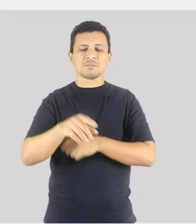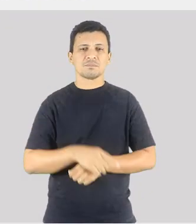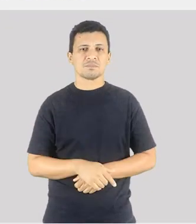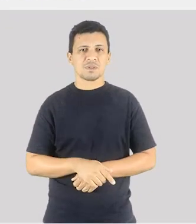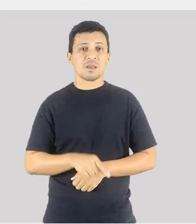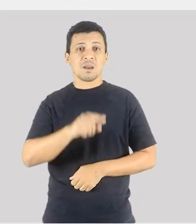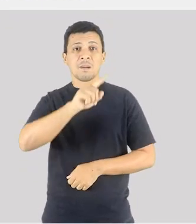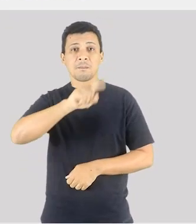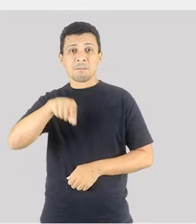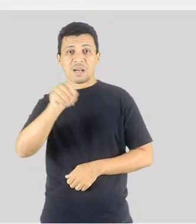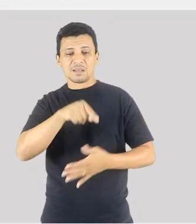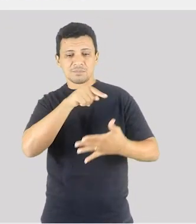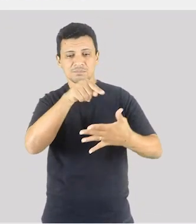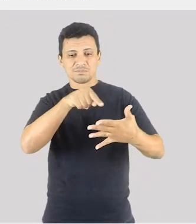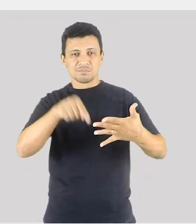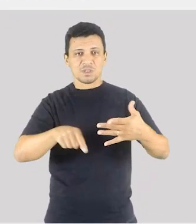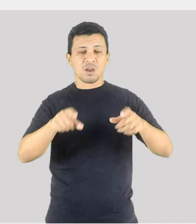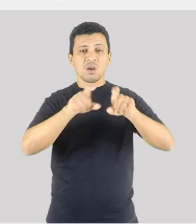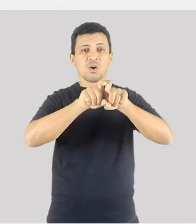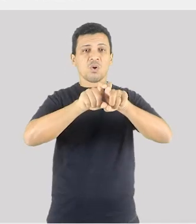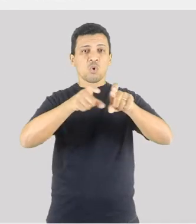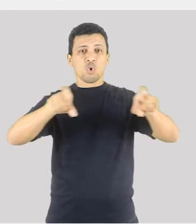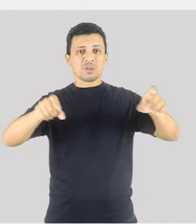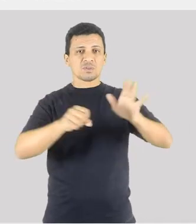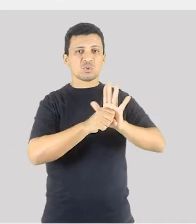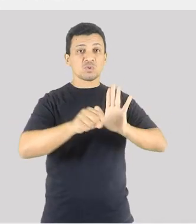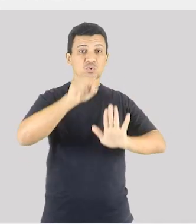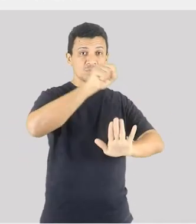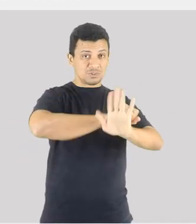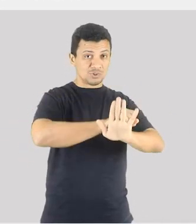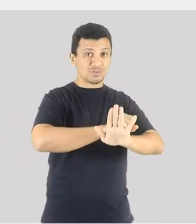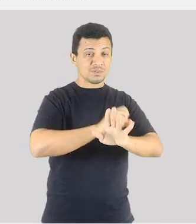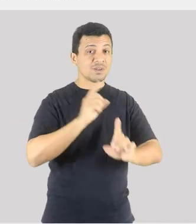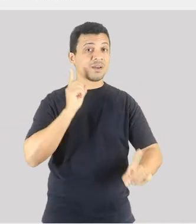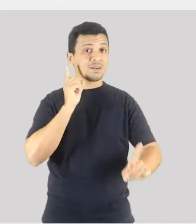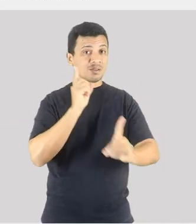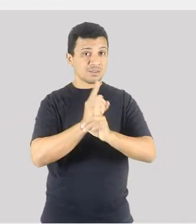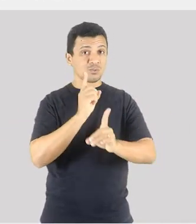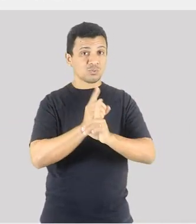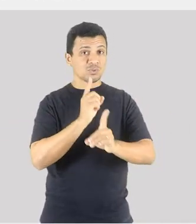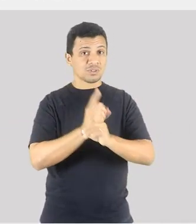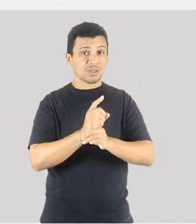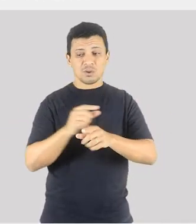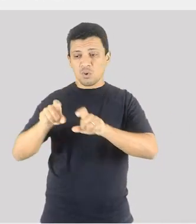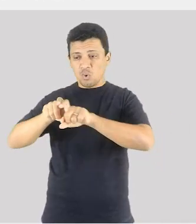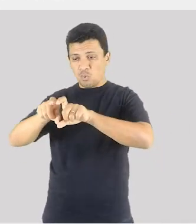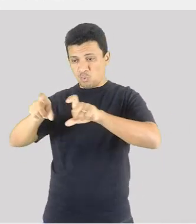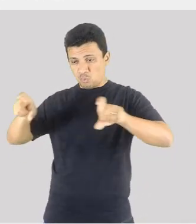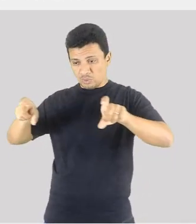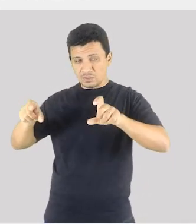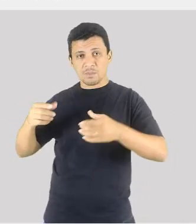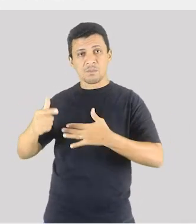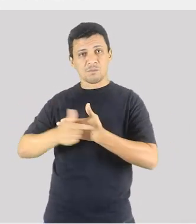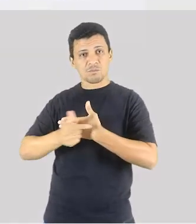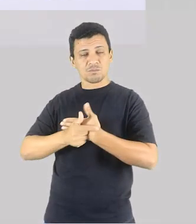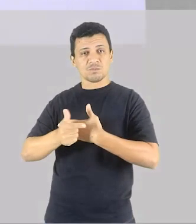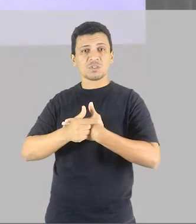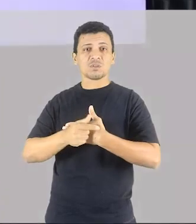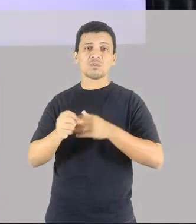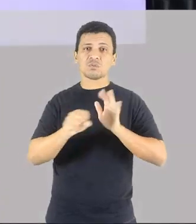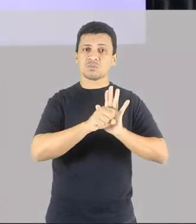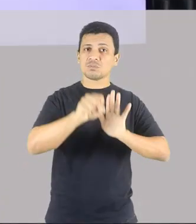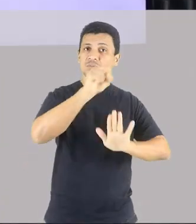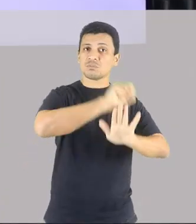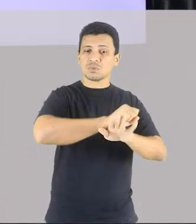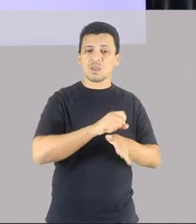aponte a alternativa que traz uma oração subjetiva, que a gente vai ter que encontrar a oração que funciona como sujeito. Olha só, a pesquisa revelou